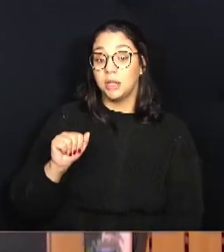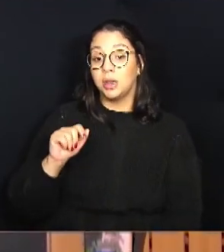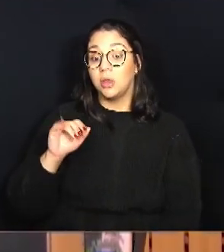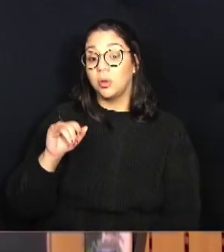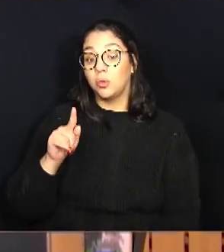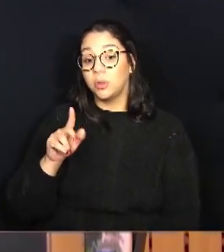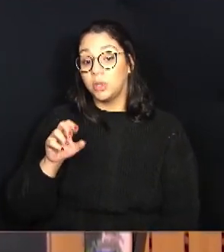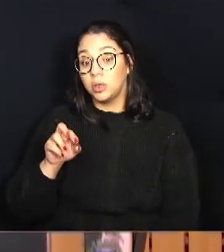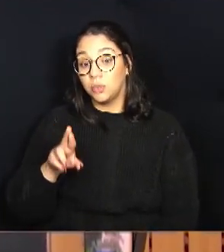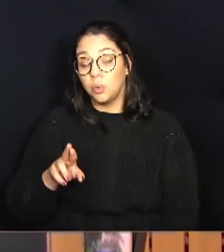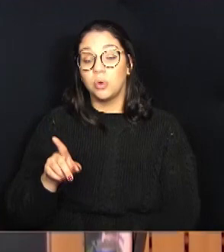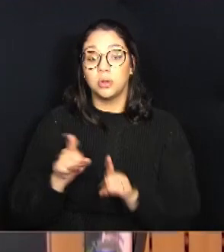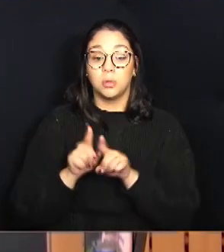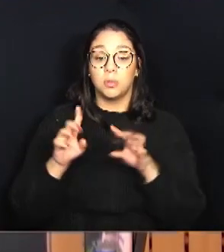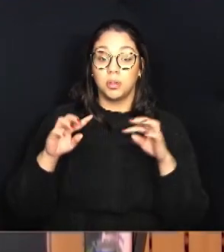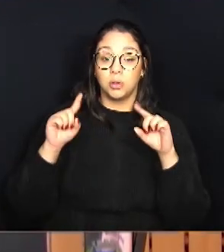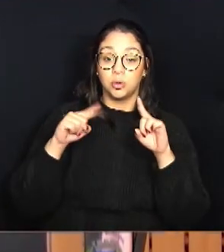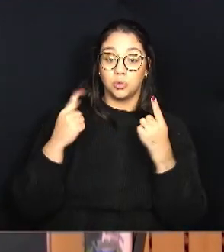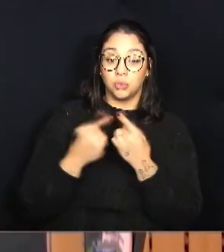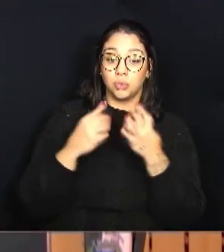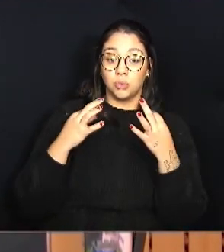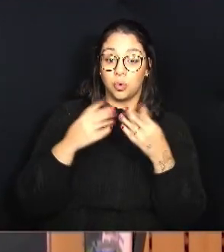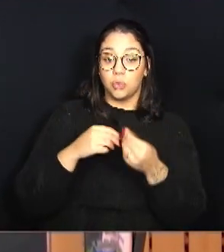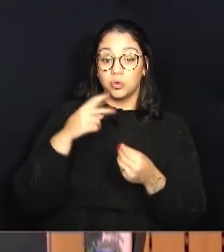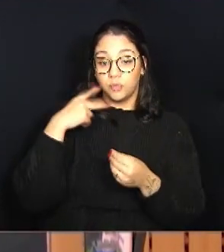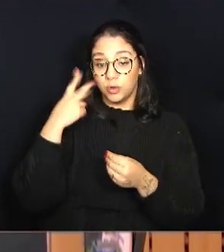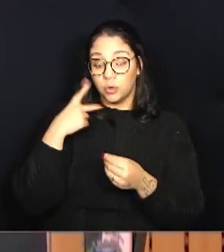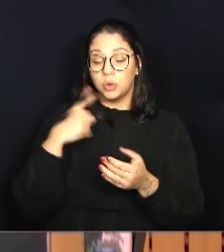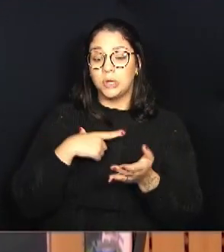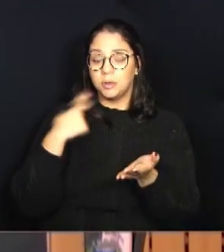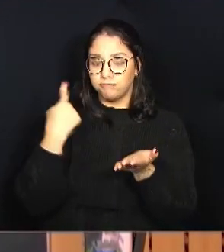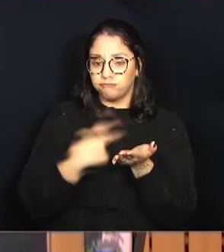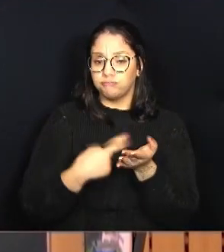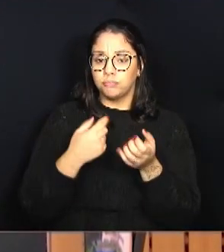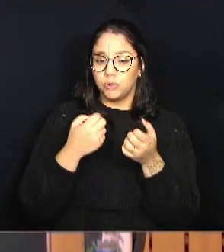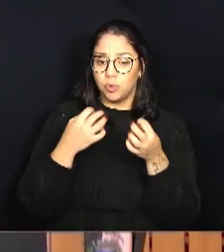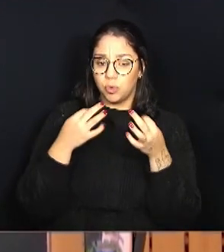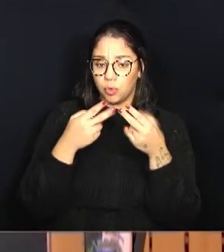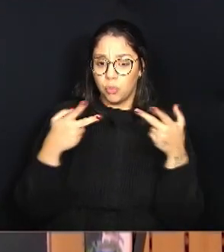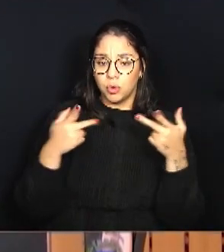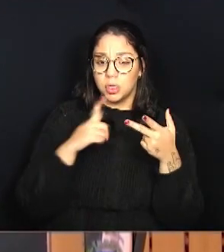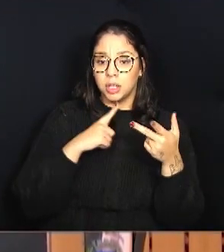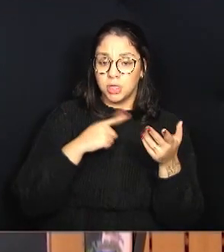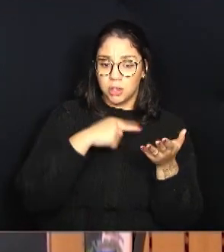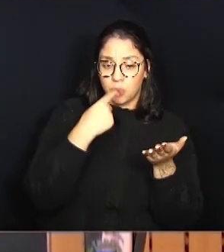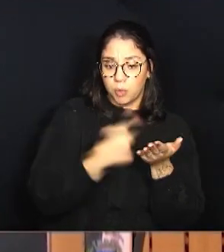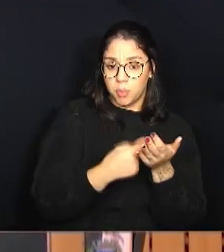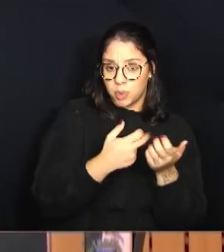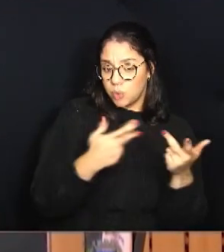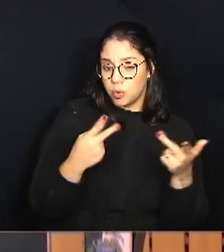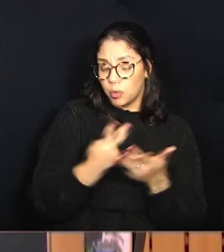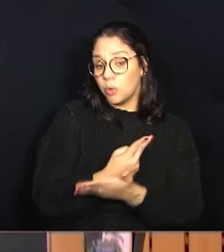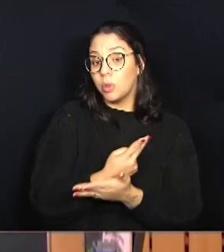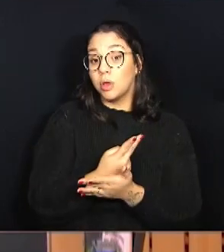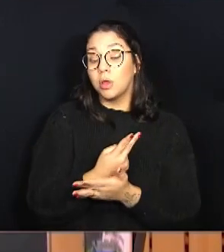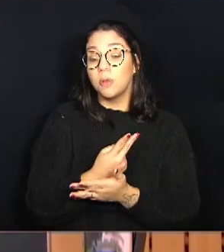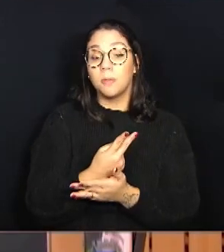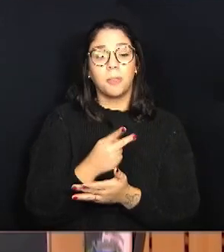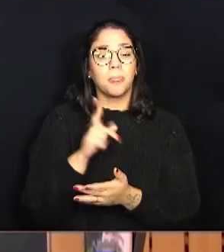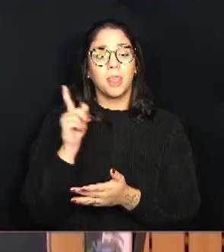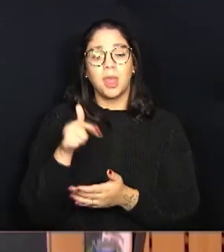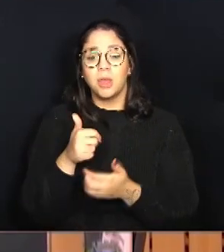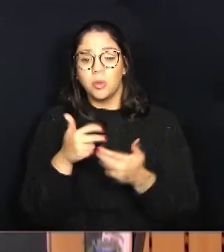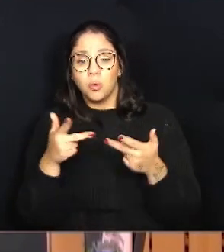os nossos vereadores que têm compromisso com essas causas, os vereadores que têm compromisso com essas causas, sejam de situação ou